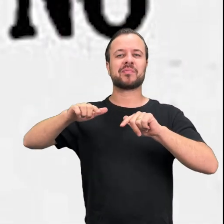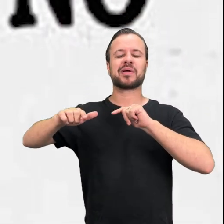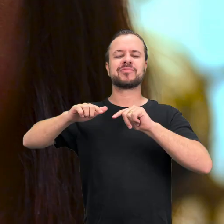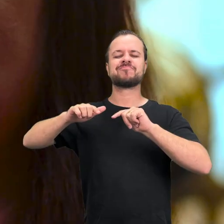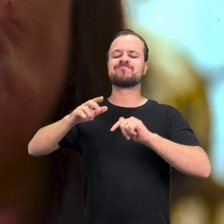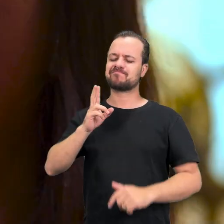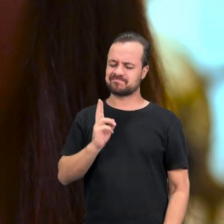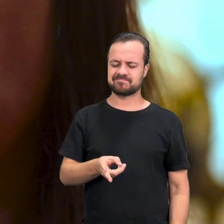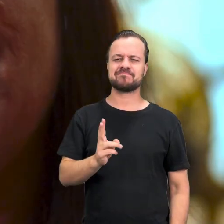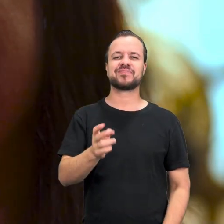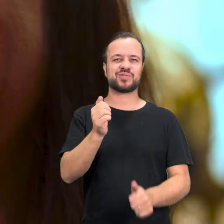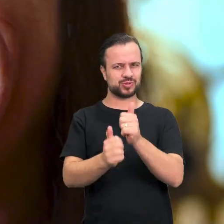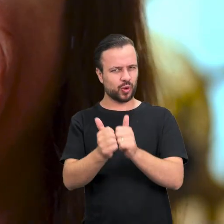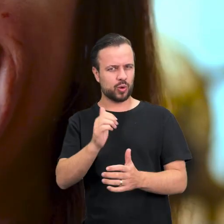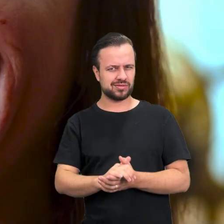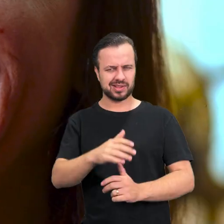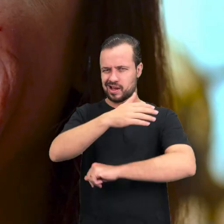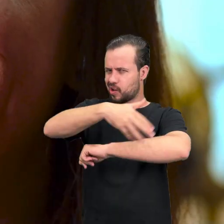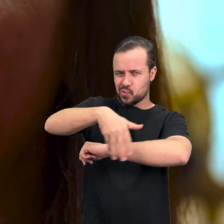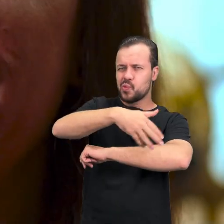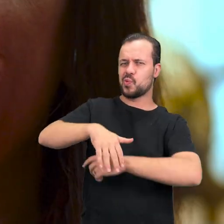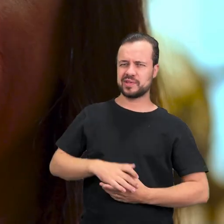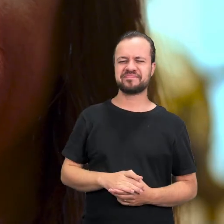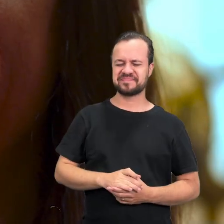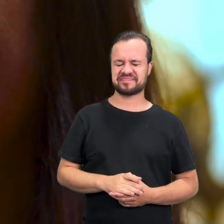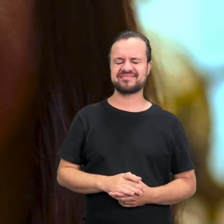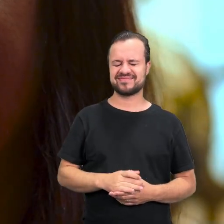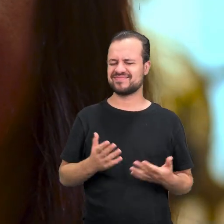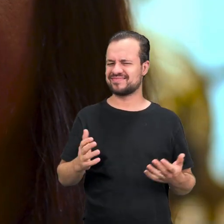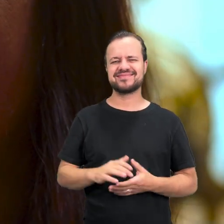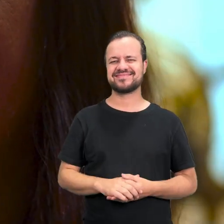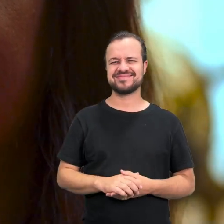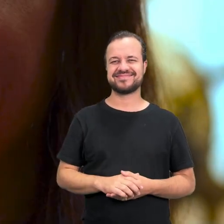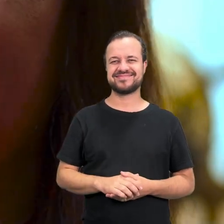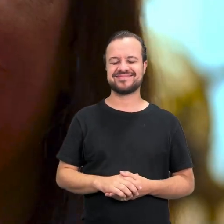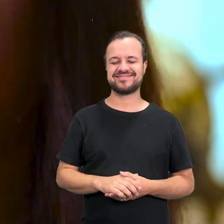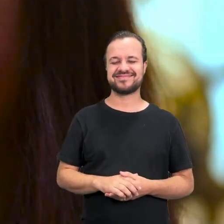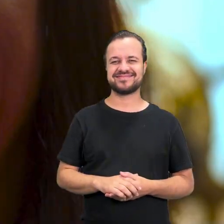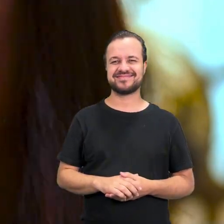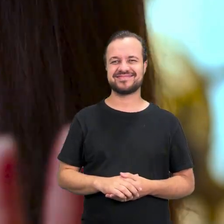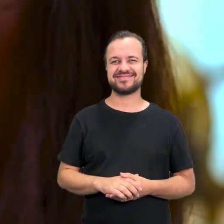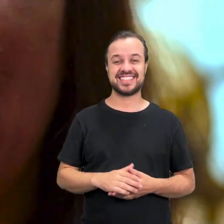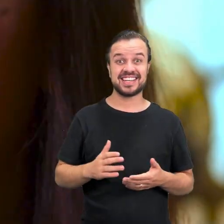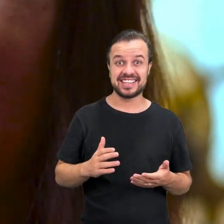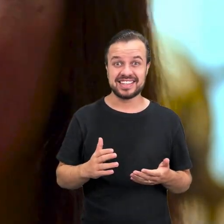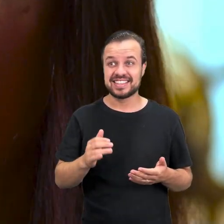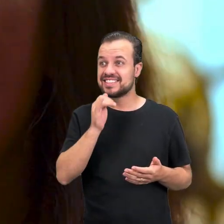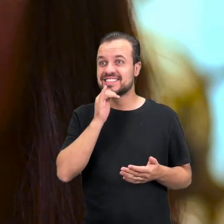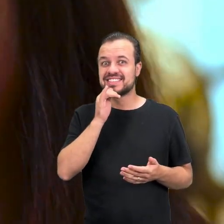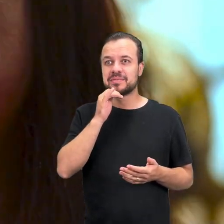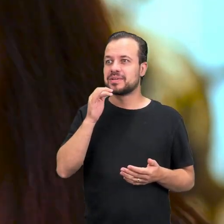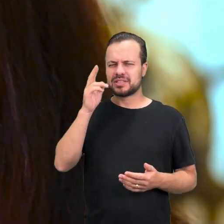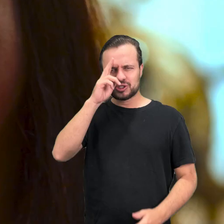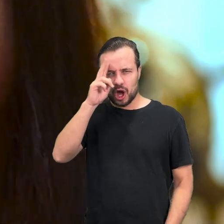nunca parou. Na rua, né? Sempre foi assim, a história